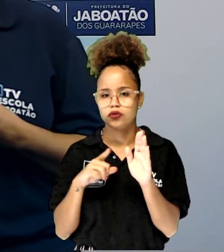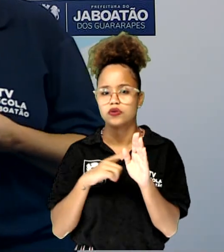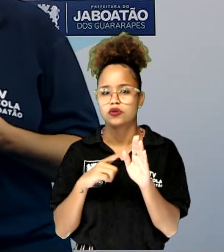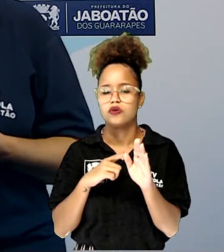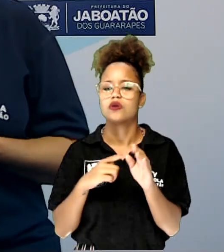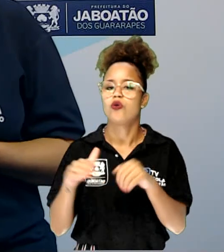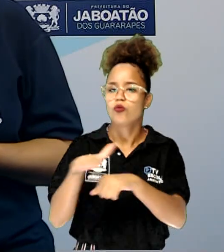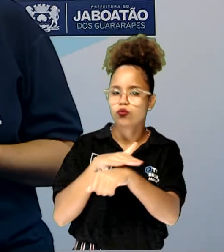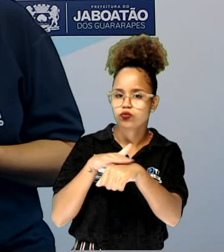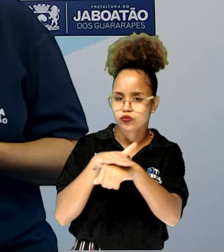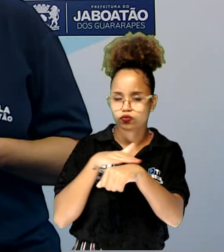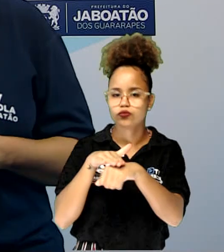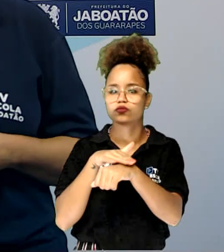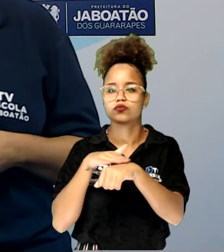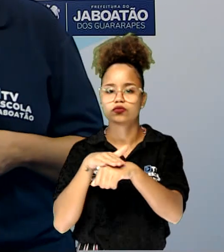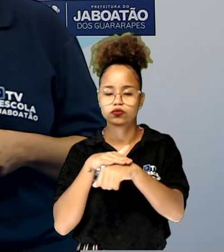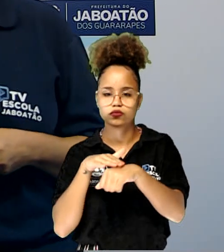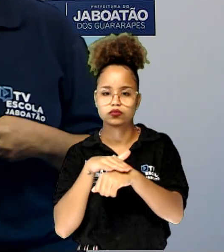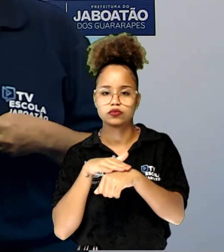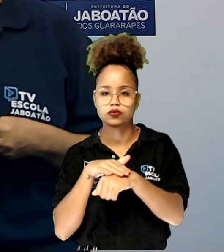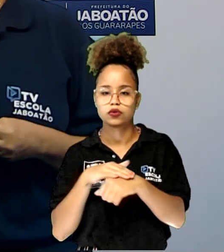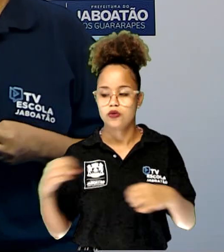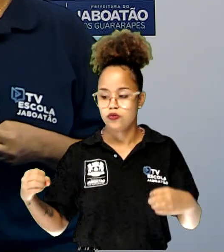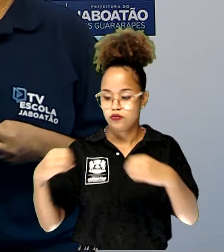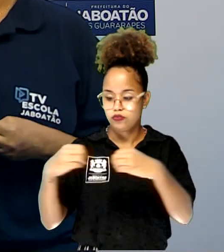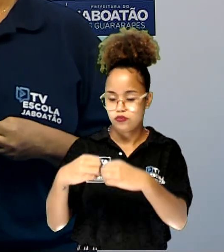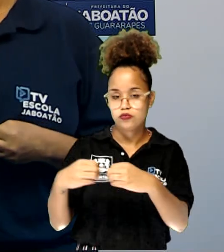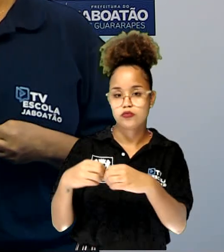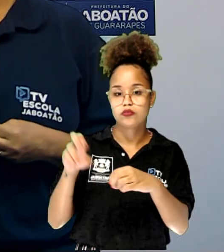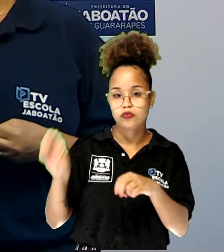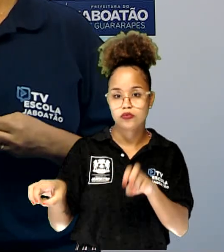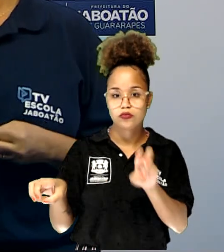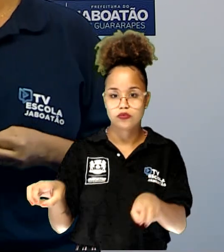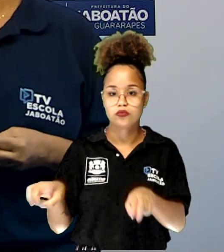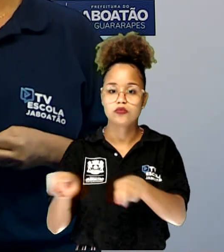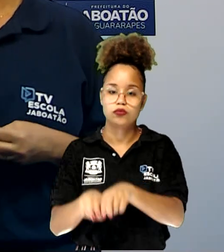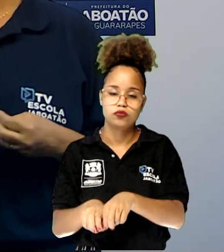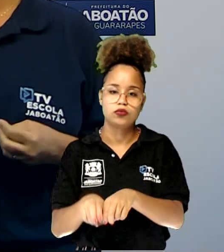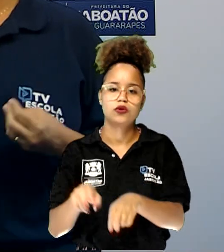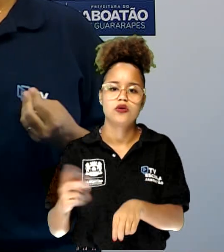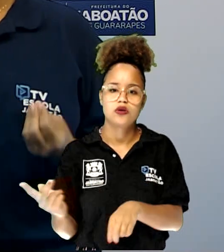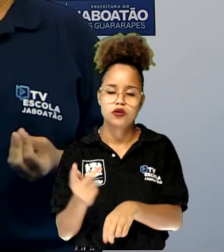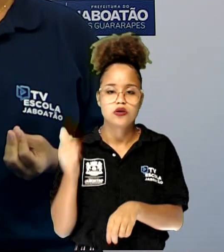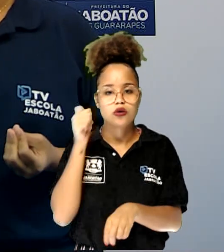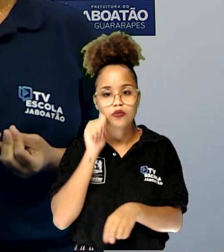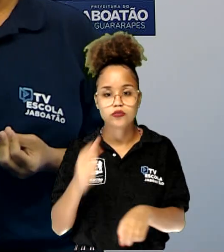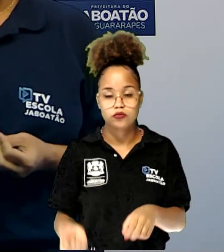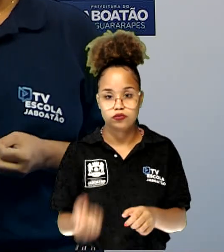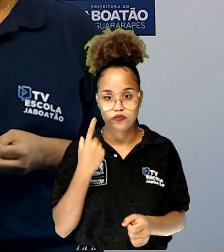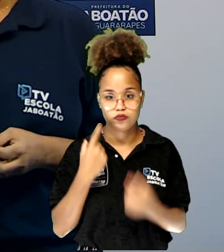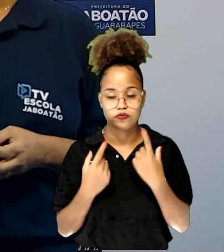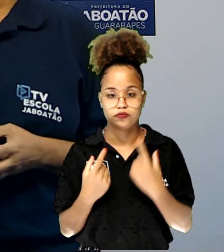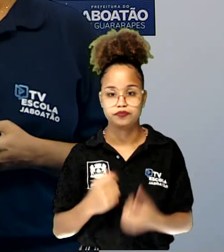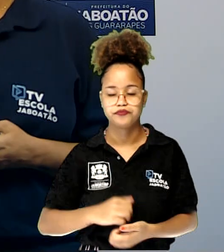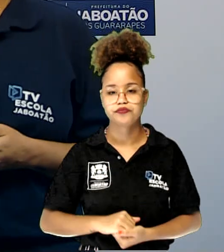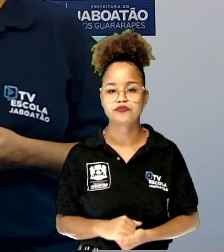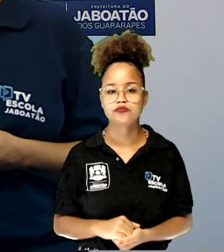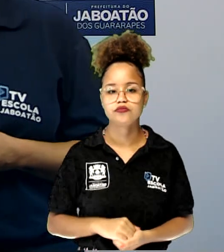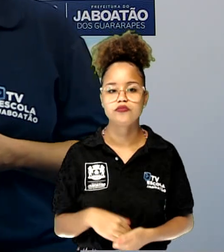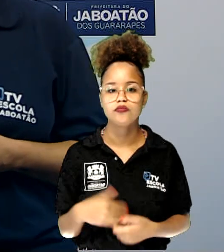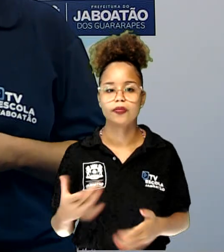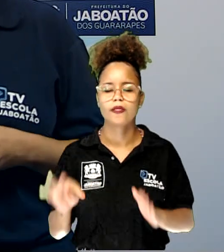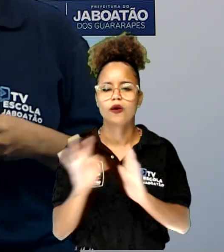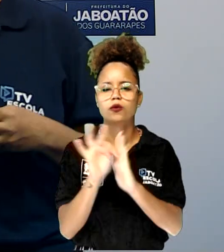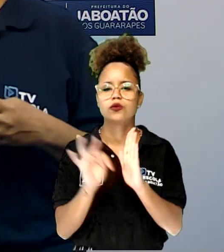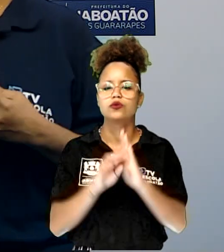de conversação, né? O vizinho da poltrona e a estranha passageira. Texto